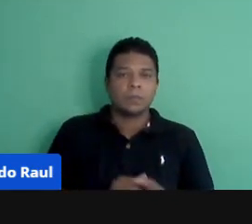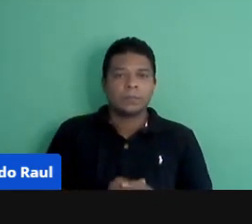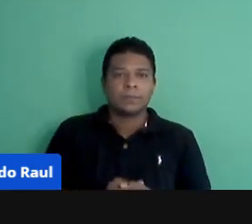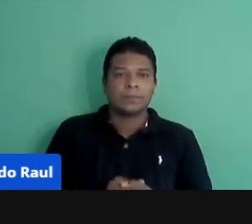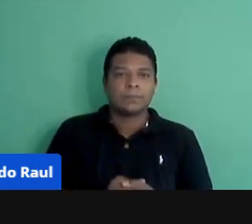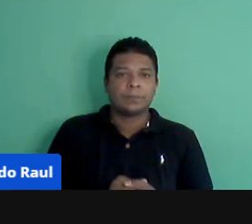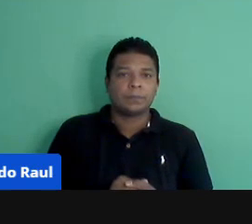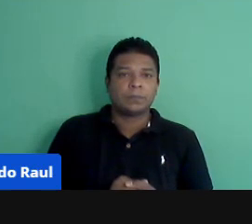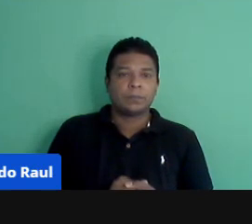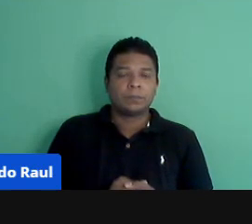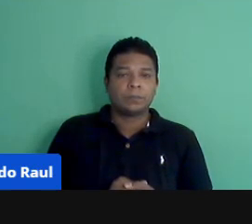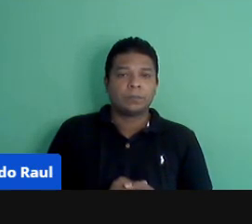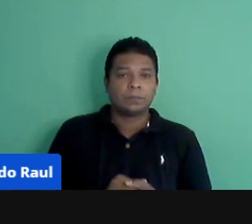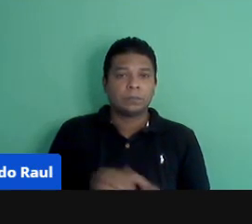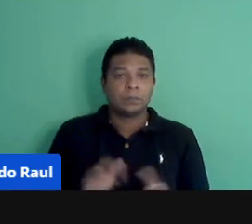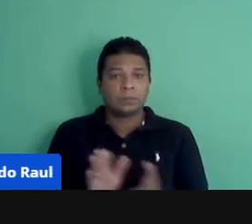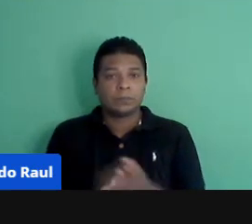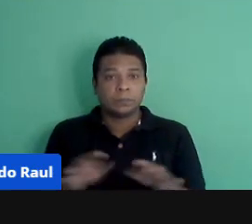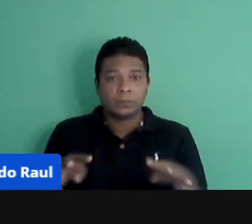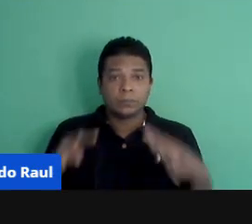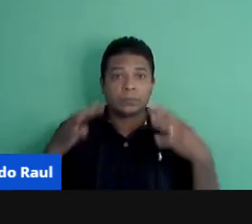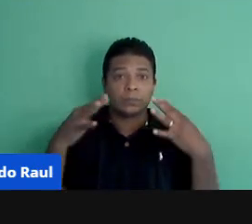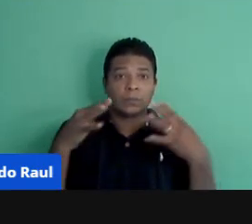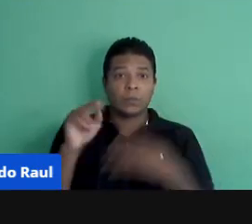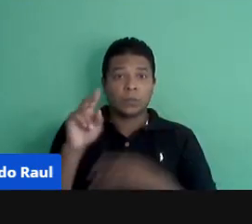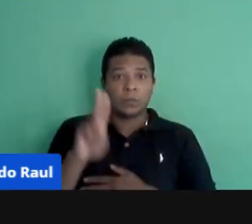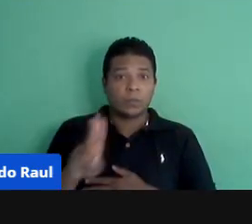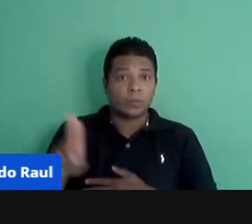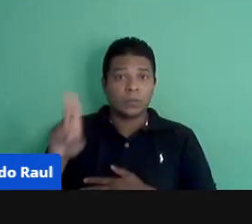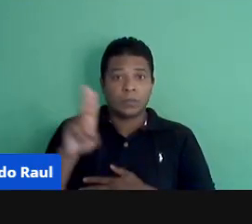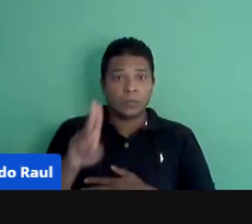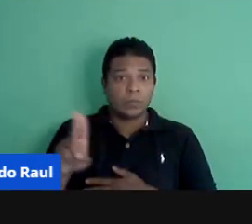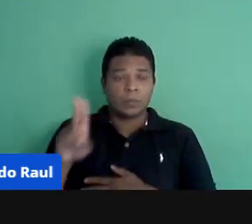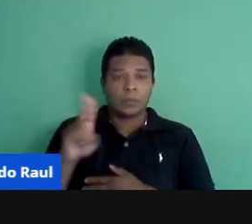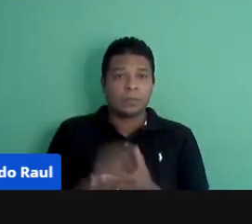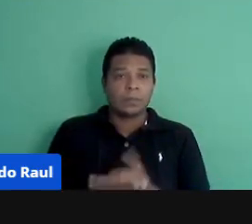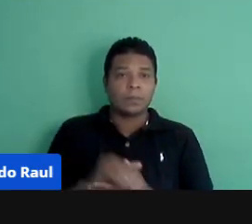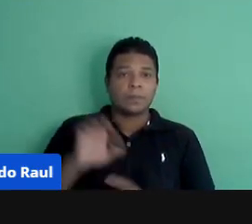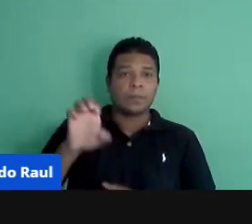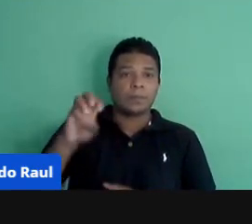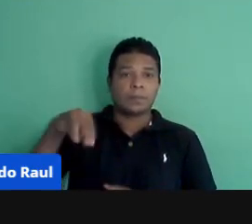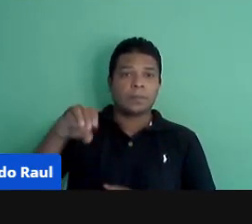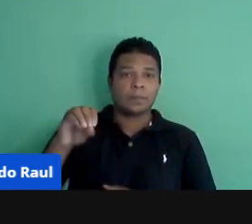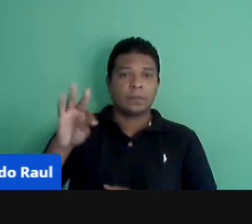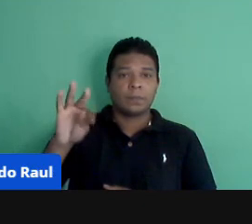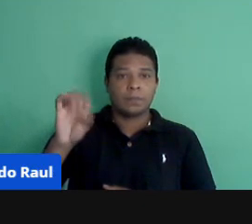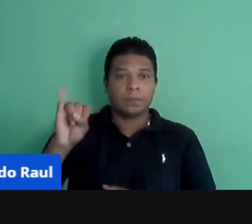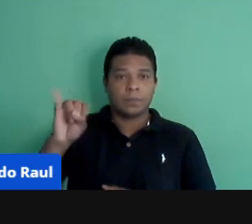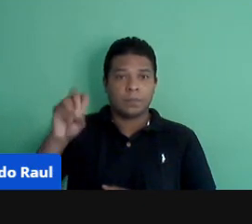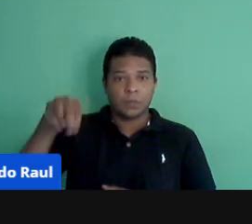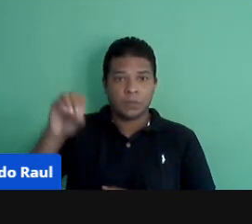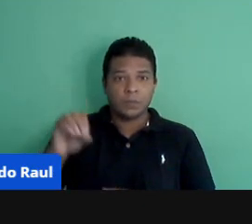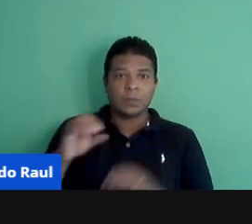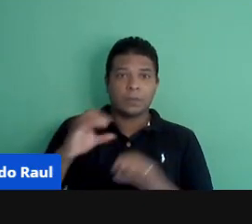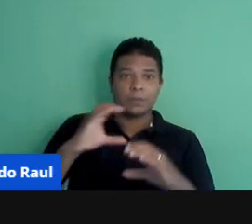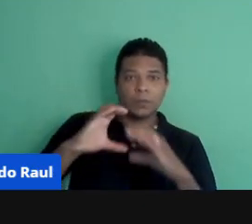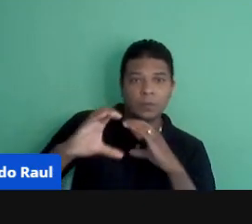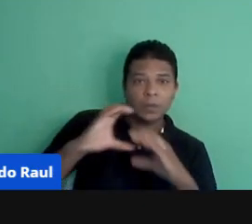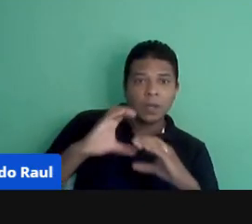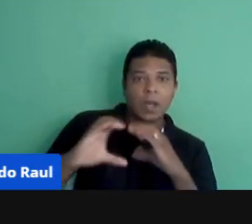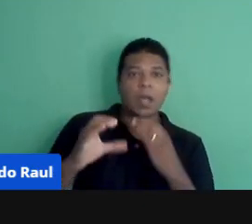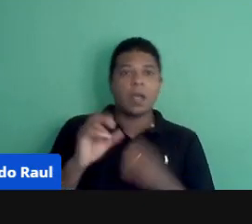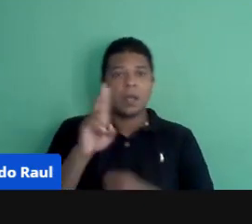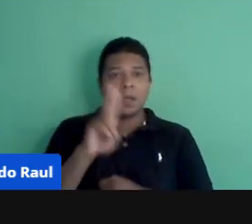chama atenção, o uso de emojis, né? Muitas vezes para se comunicar, né? O uso